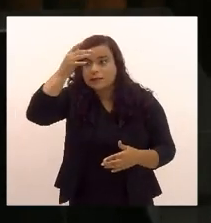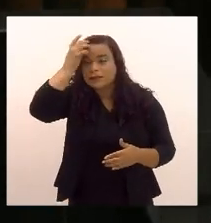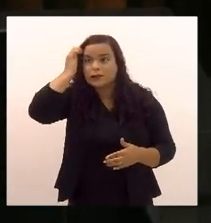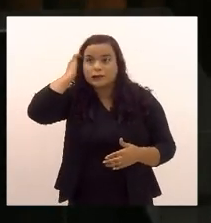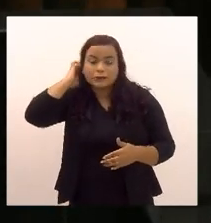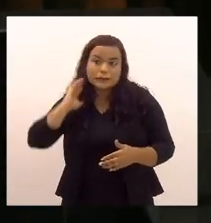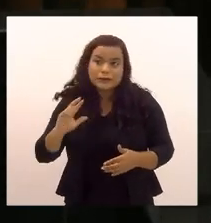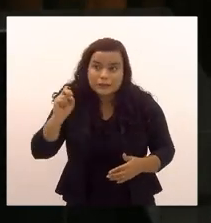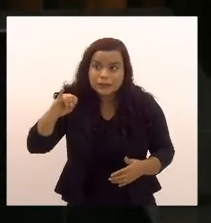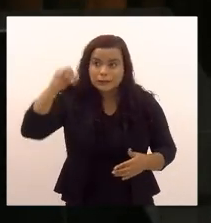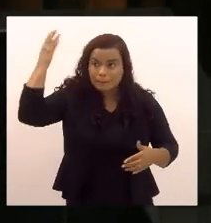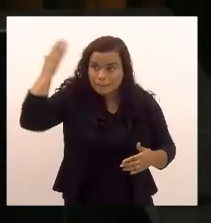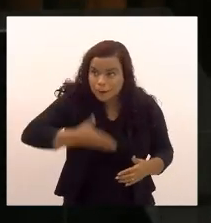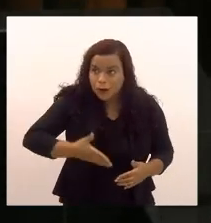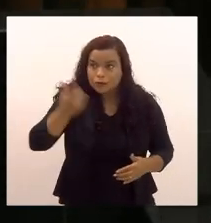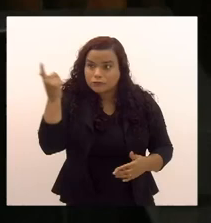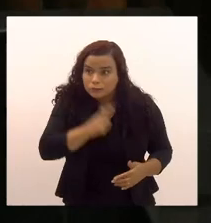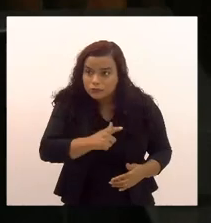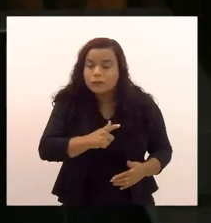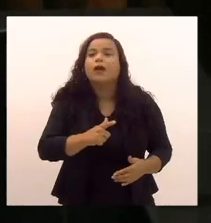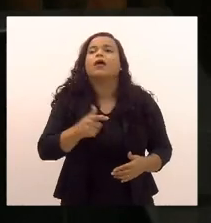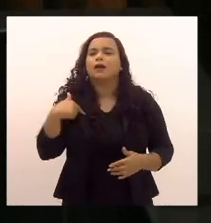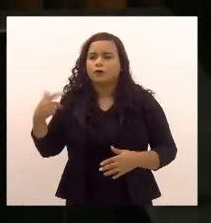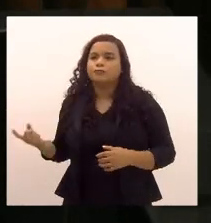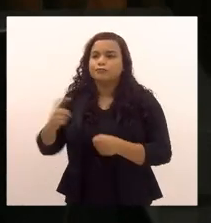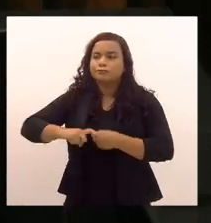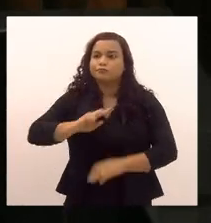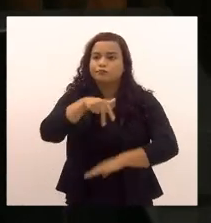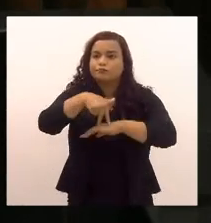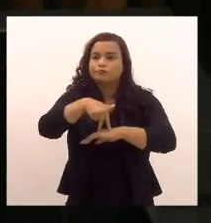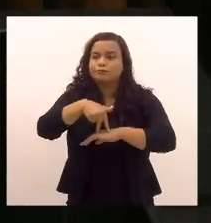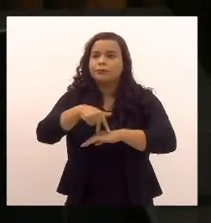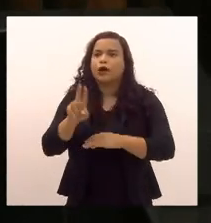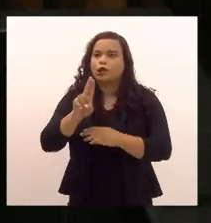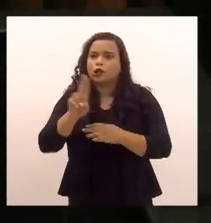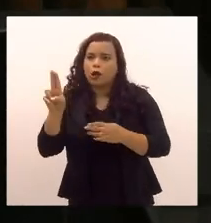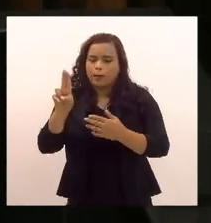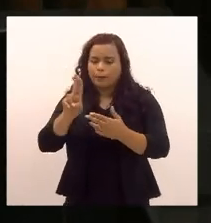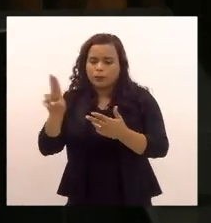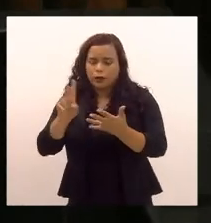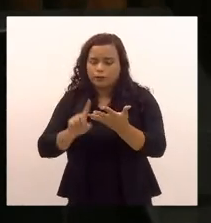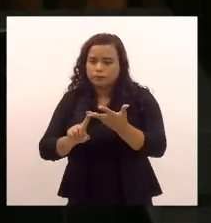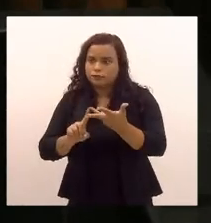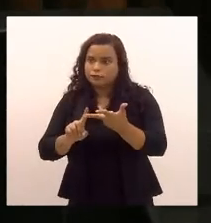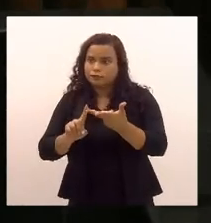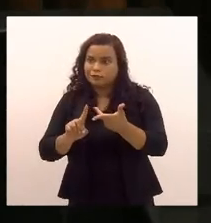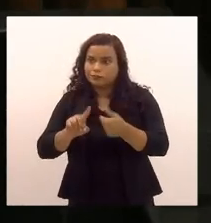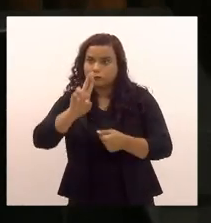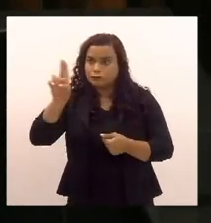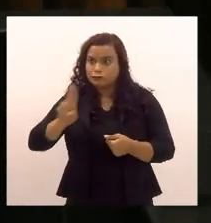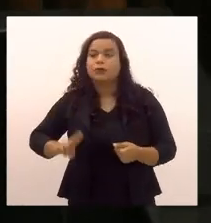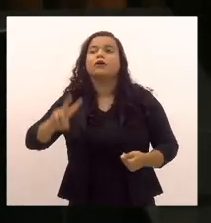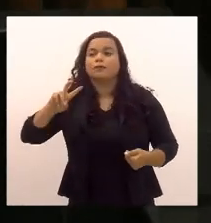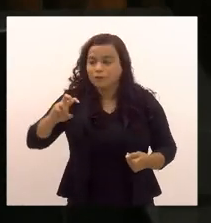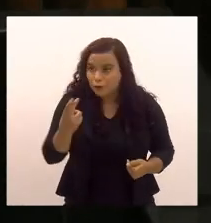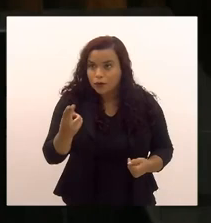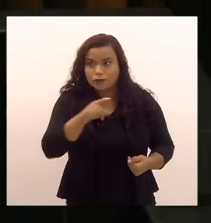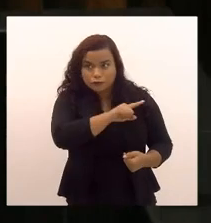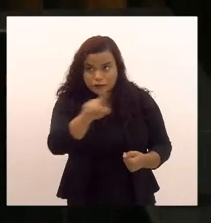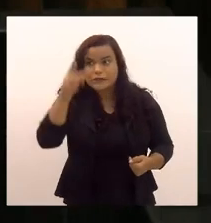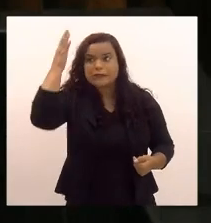for comprovado estarei aqui dando o nome a cada um deles e vocês sabem